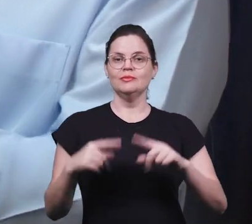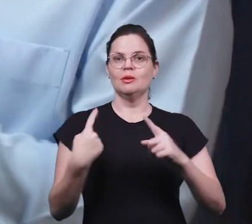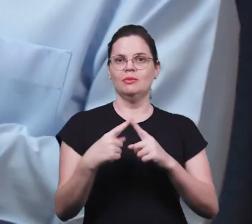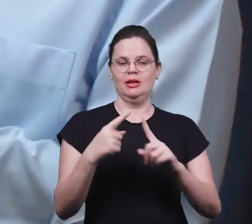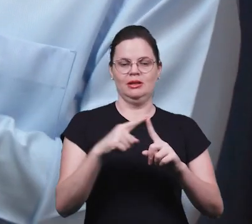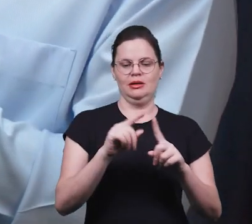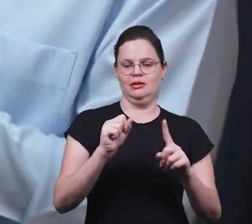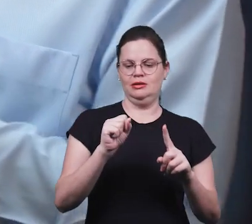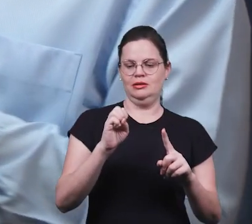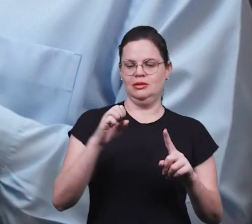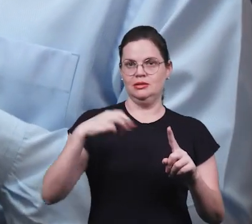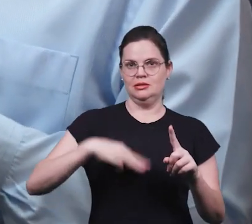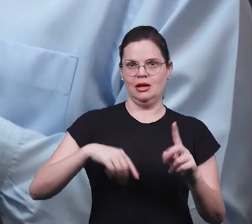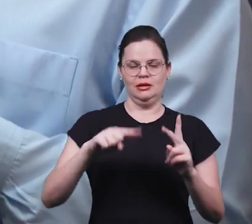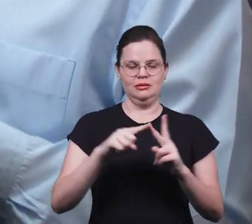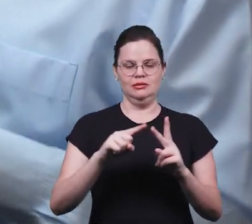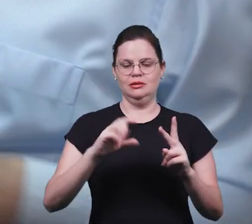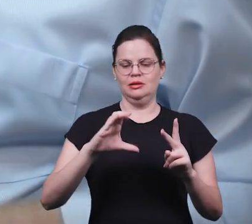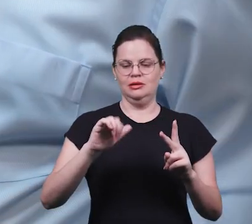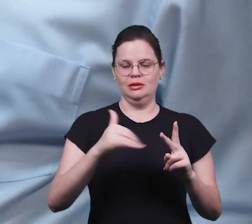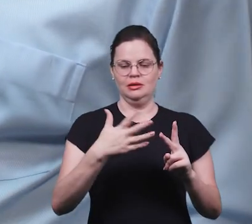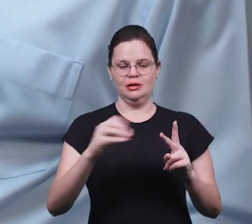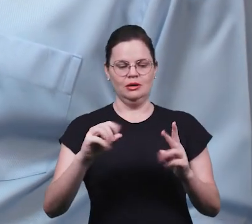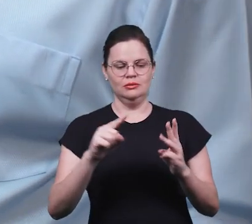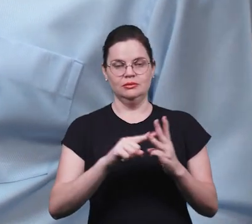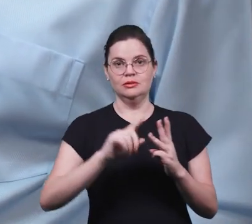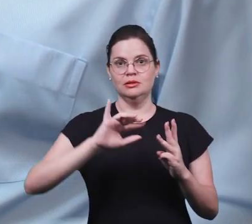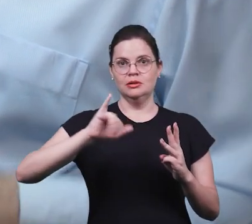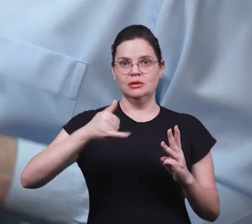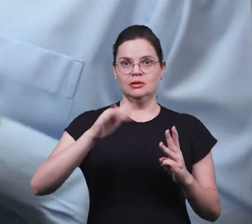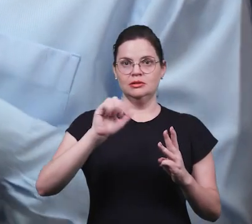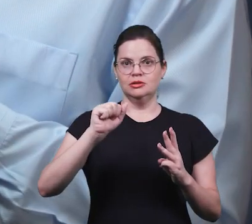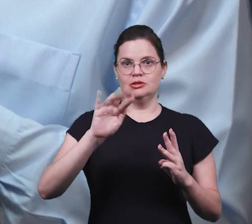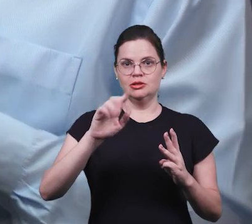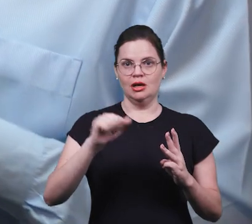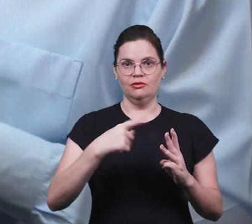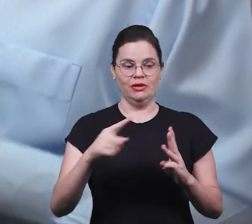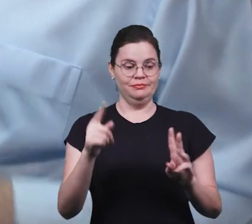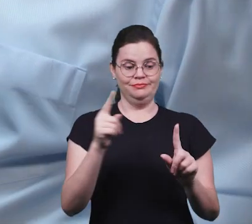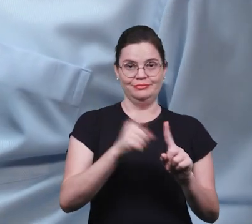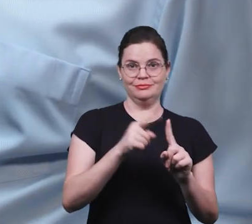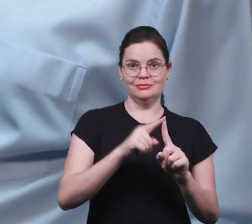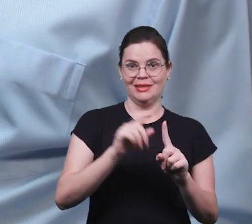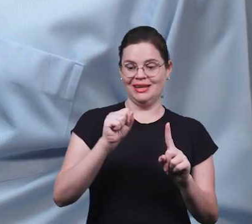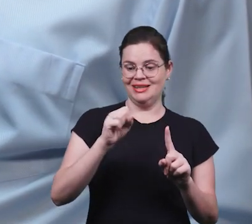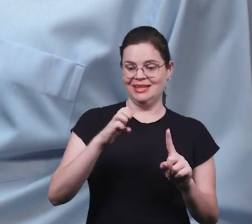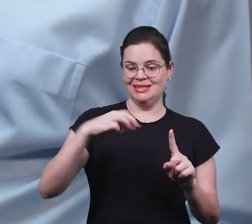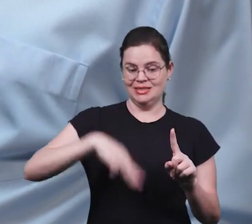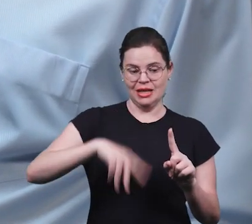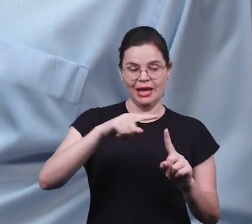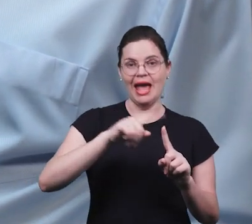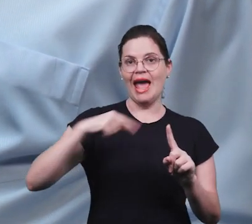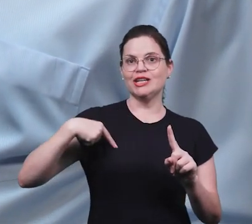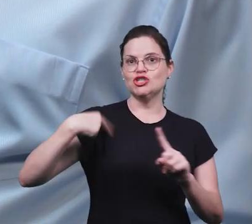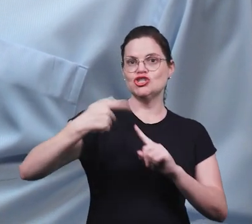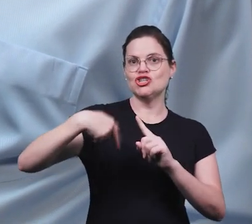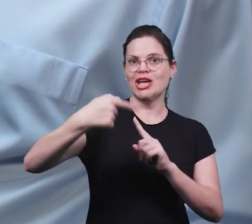o povo hebreu, que veio a tribo de Judá, que veio o Senhor Jesus, o Salvador.